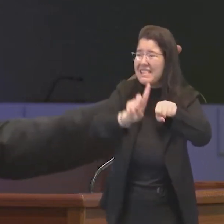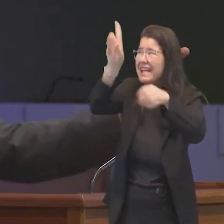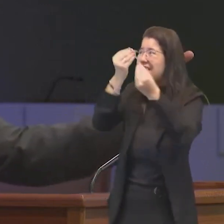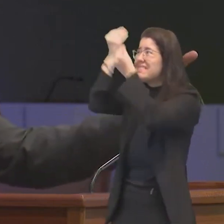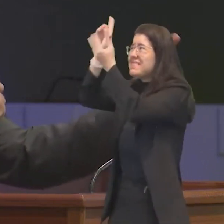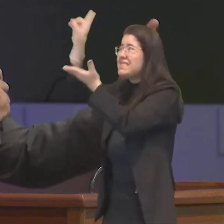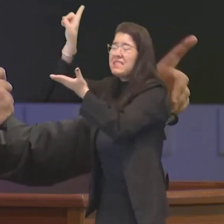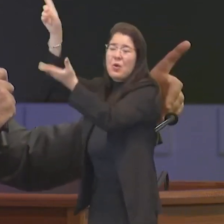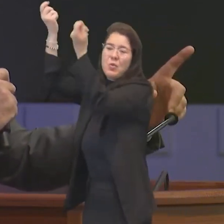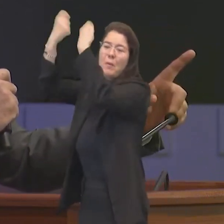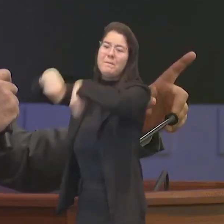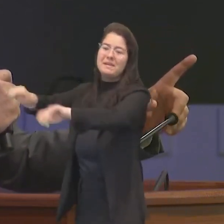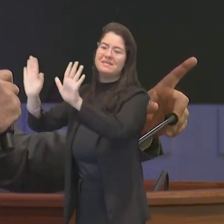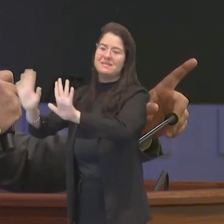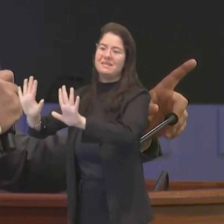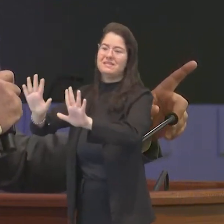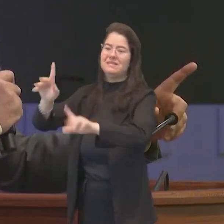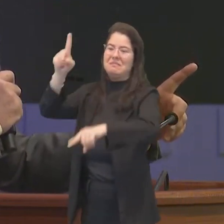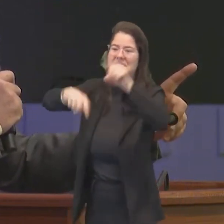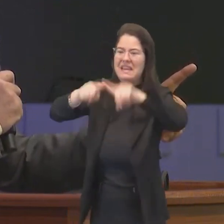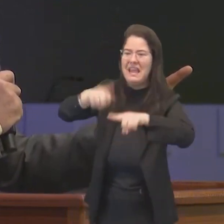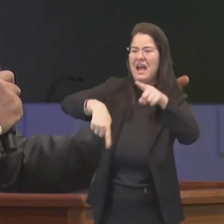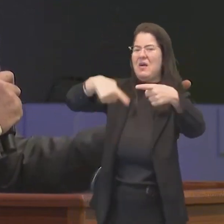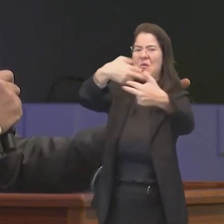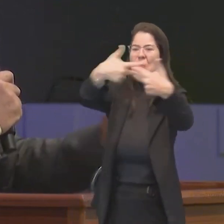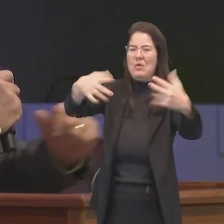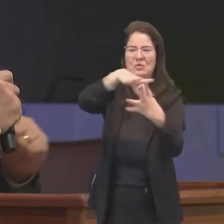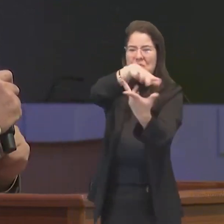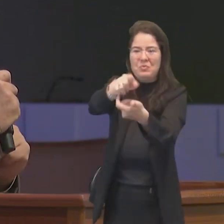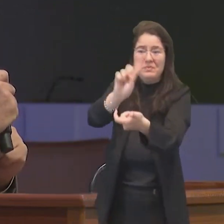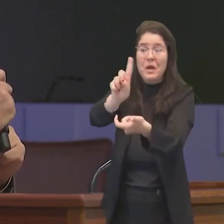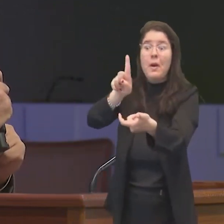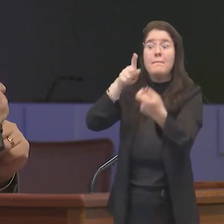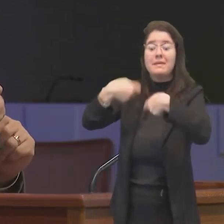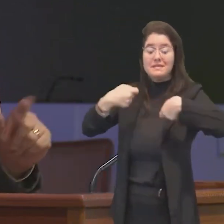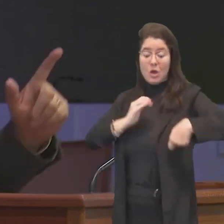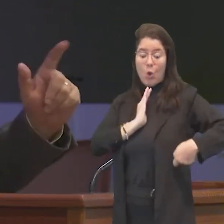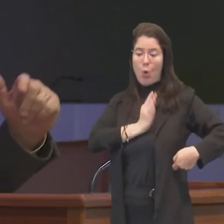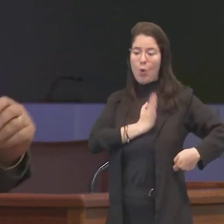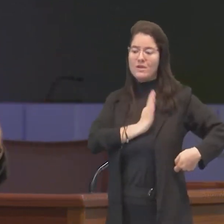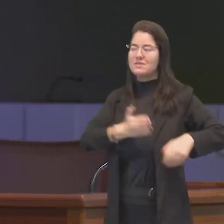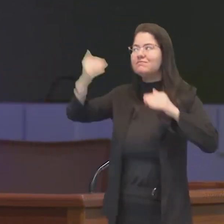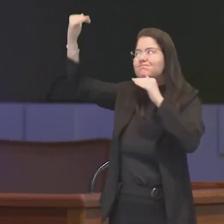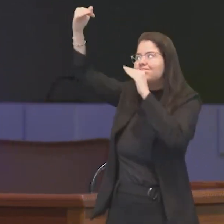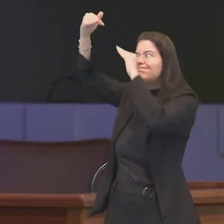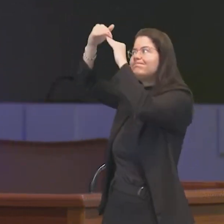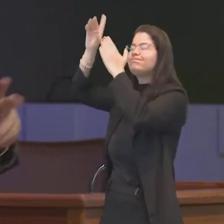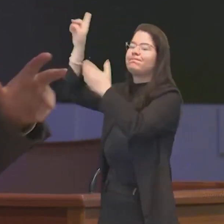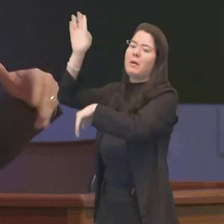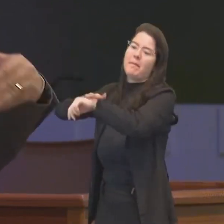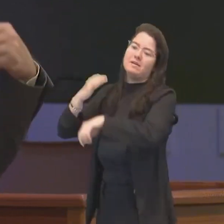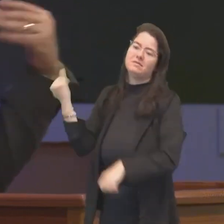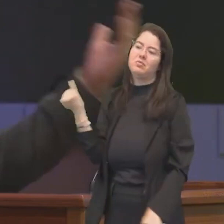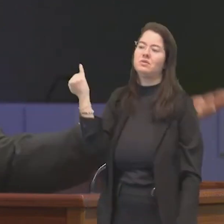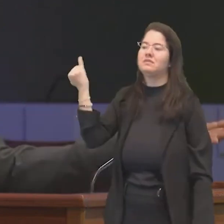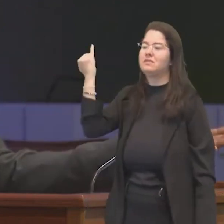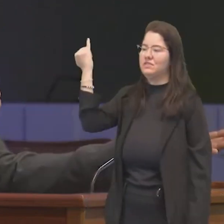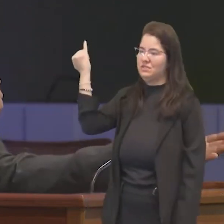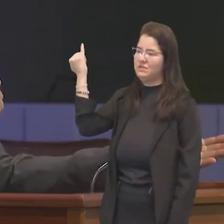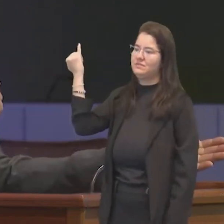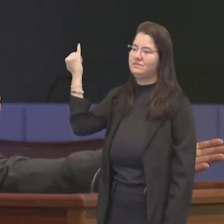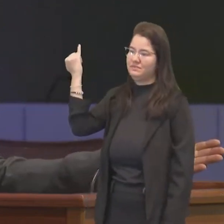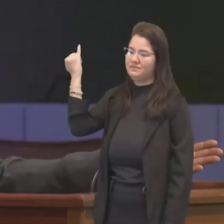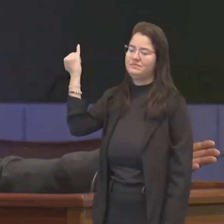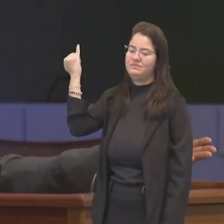Ainda que eu desse todo o meu corpo, o que diz 1 Coríntios capítulo 13? Ainda que eu entregasse todo o meu